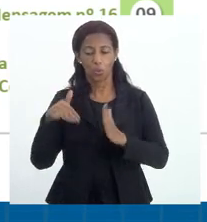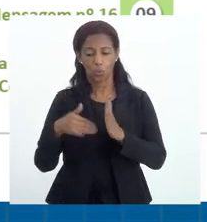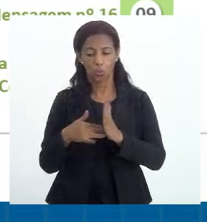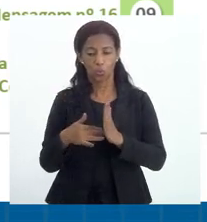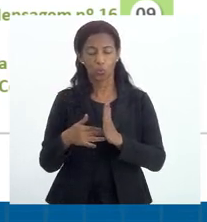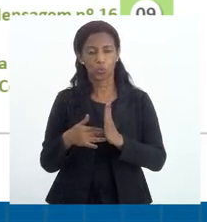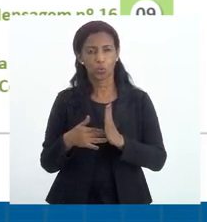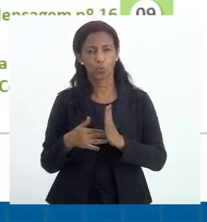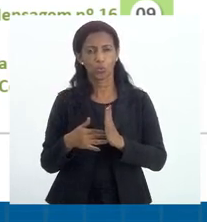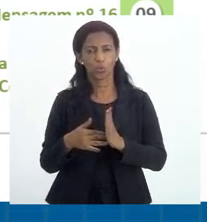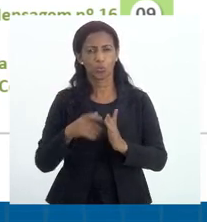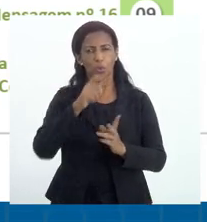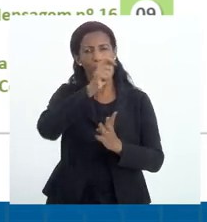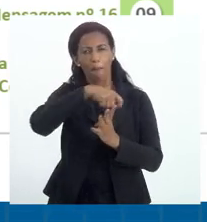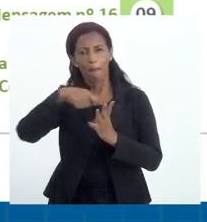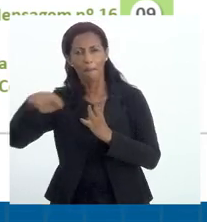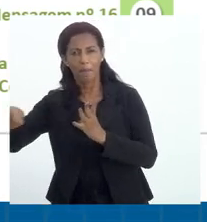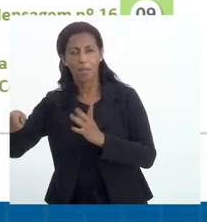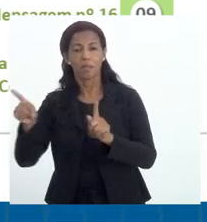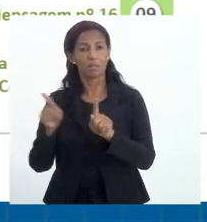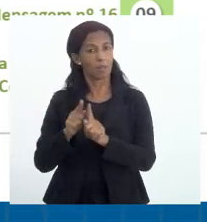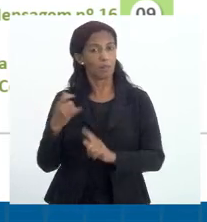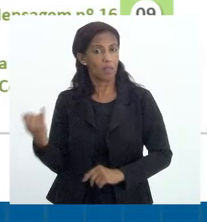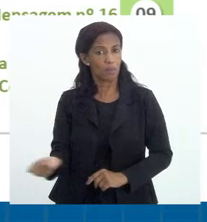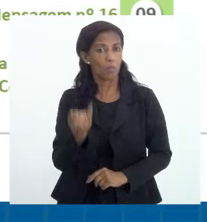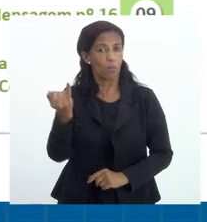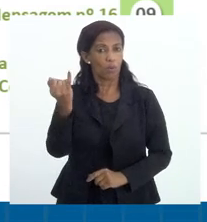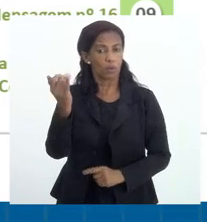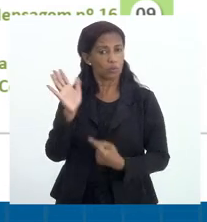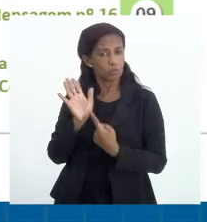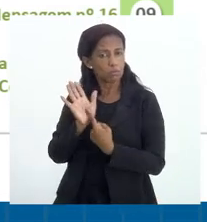nos últimos meses. Também é importante frisar.